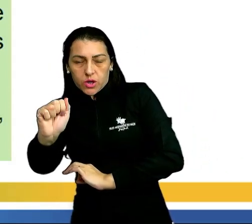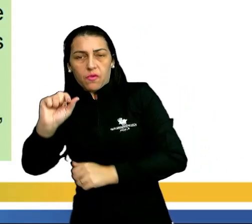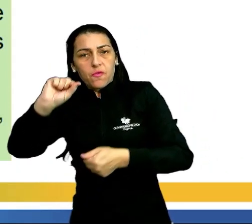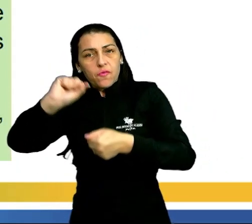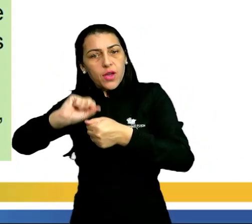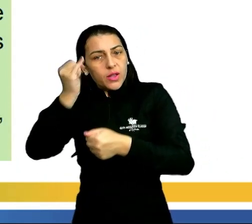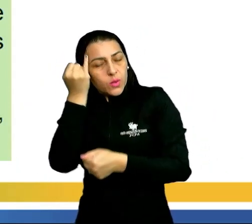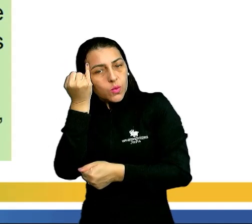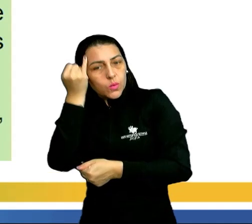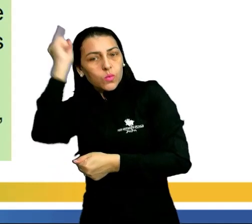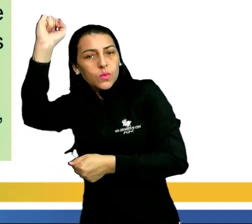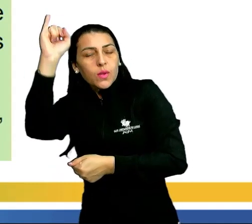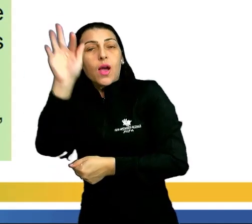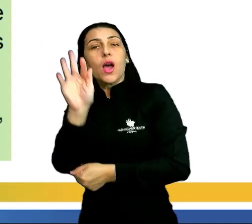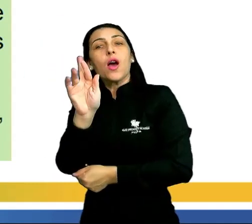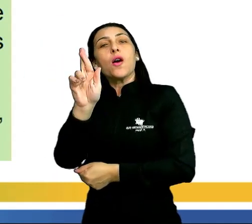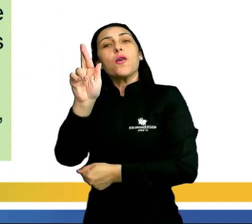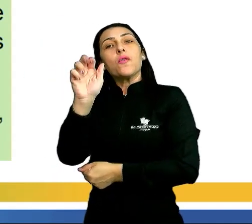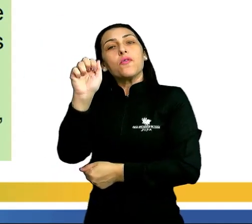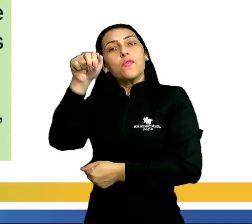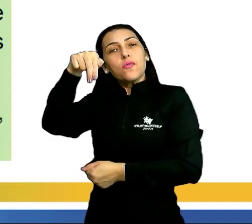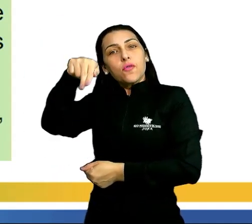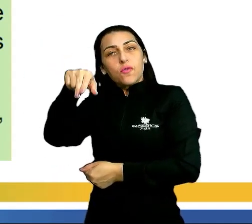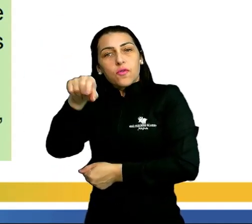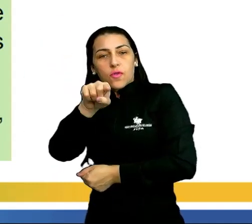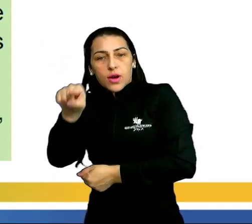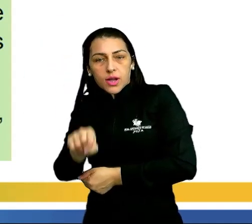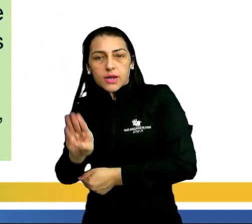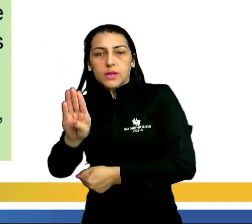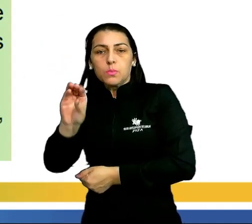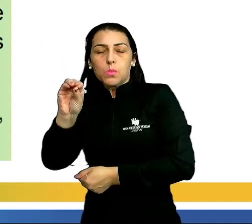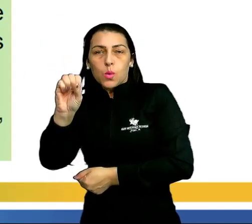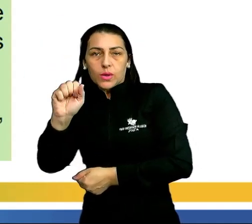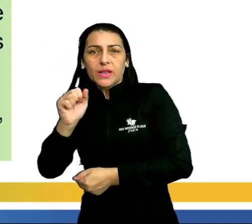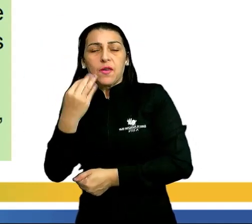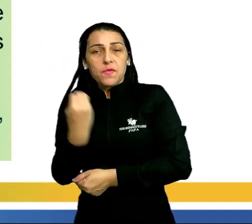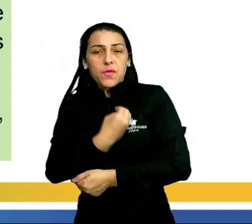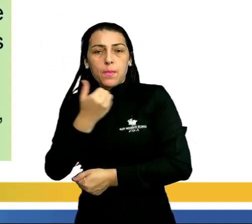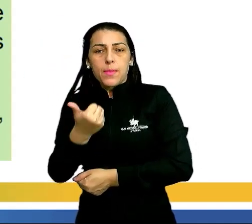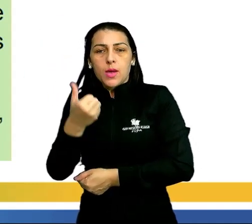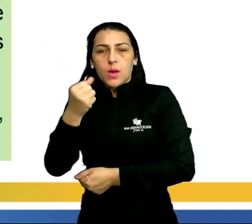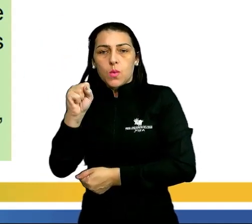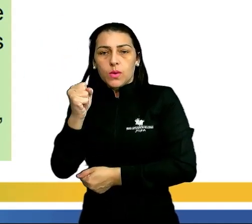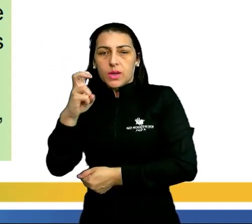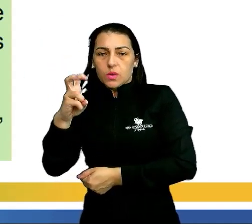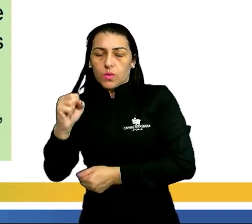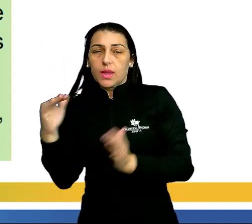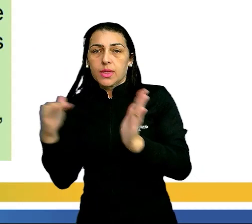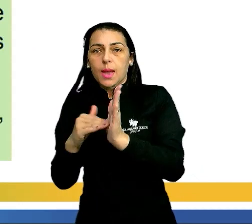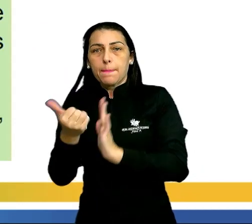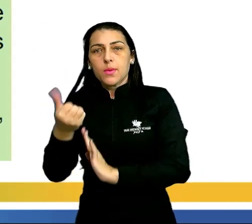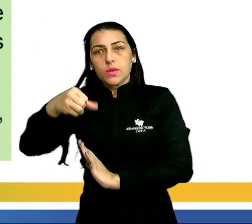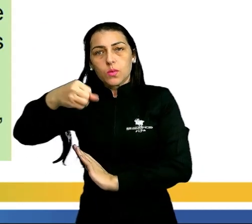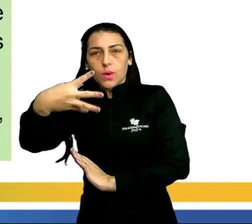exemplo, o do antropólogo Franz Boas, que viveu aí entre 1858 e